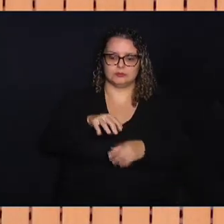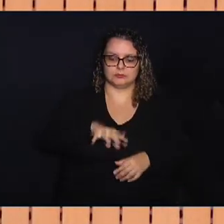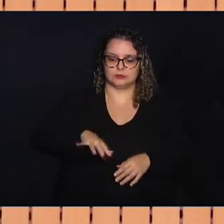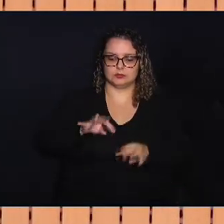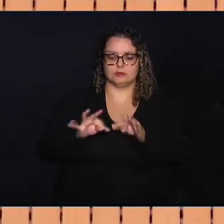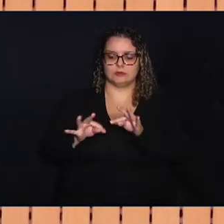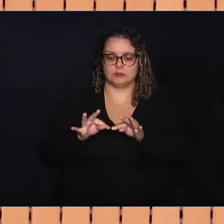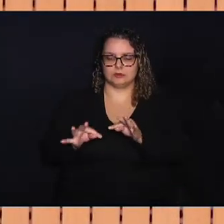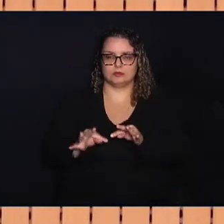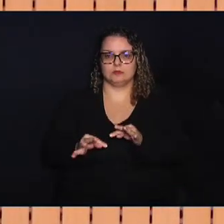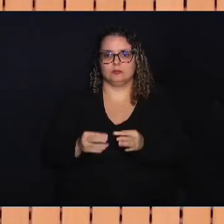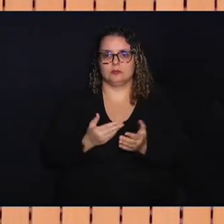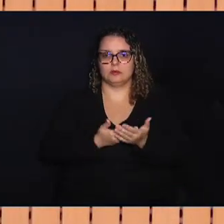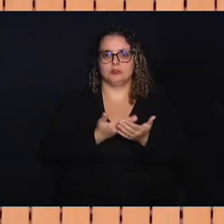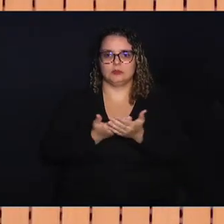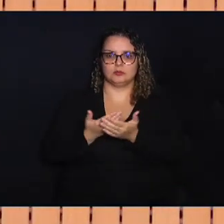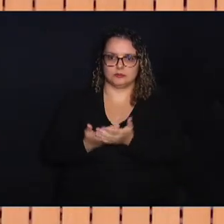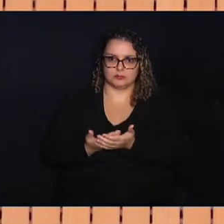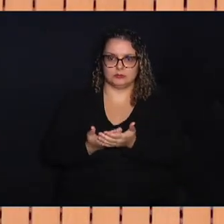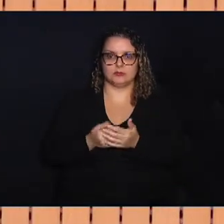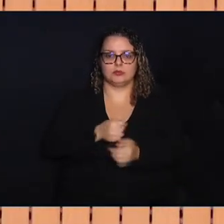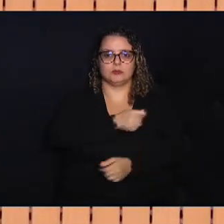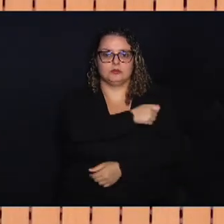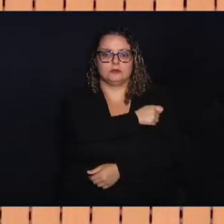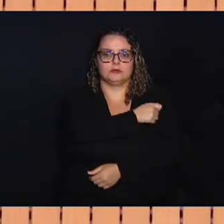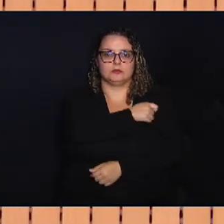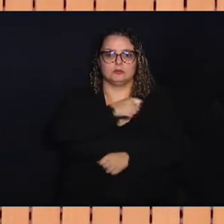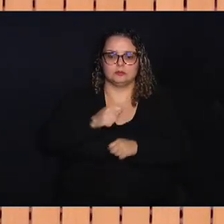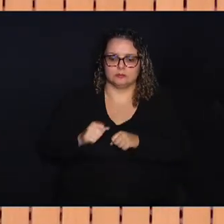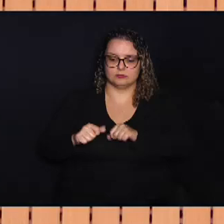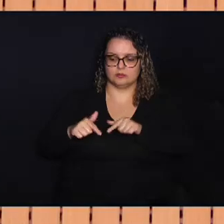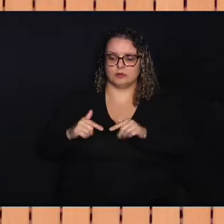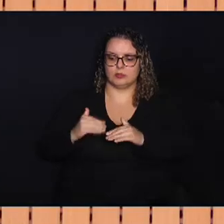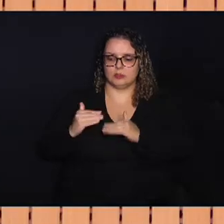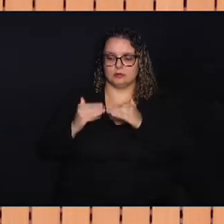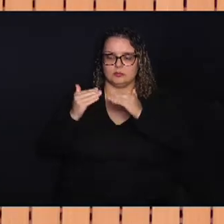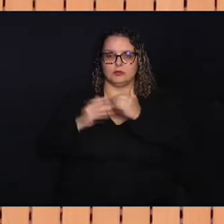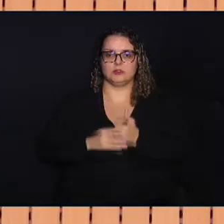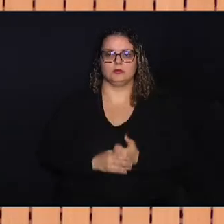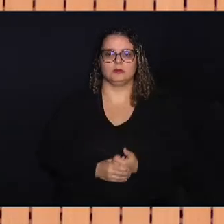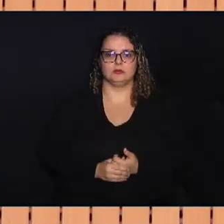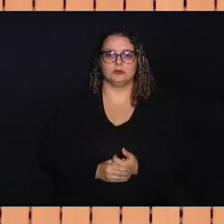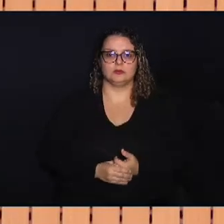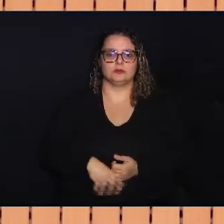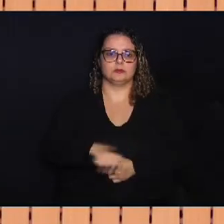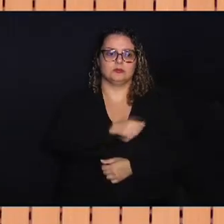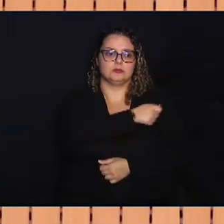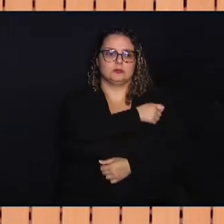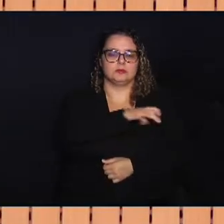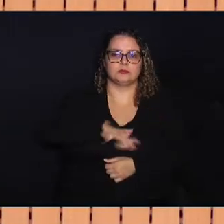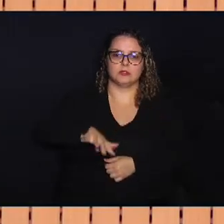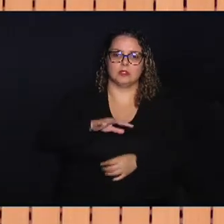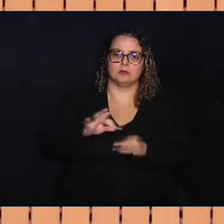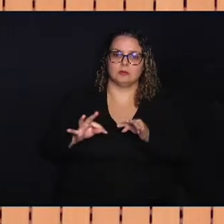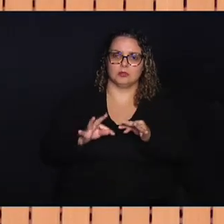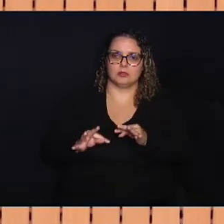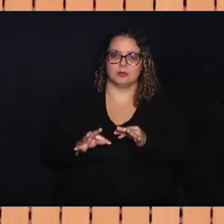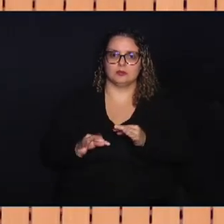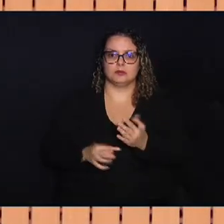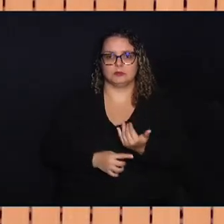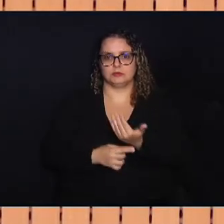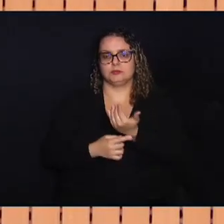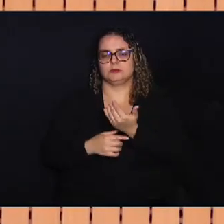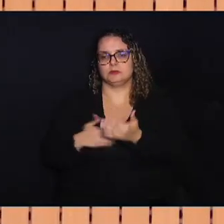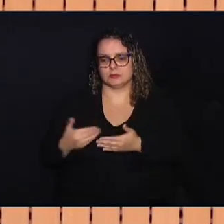técnico, para estudo dos alunos e formação dos alunos no campo técnico e tecnológico,